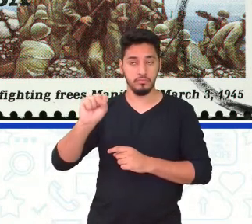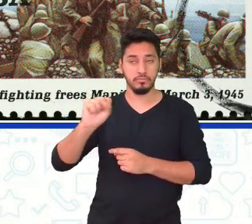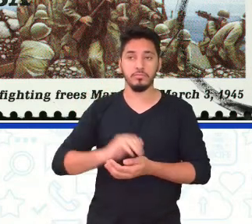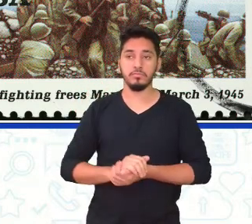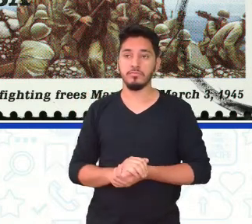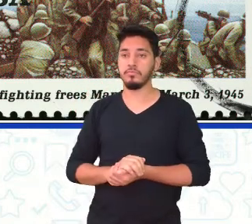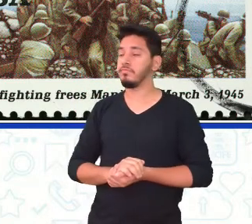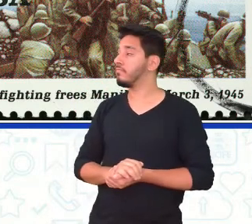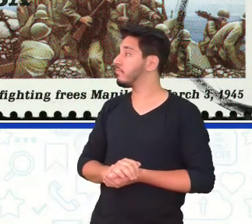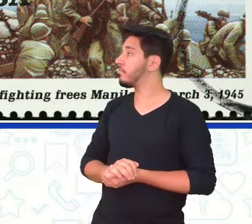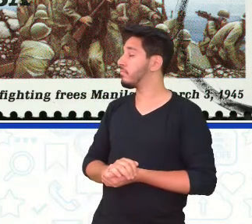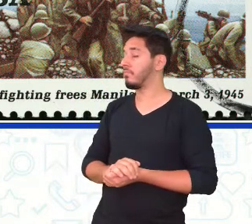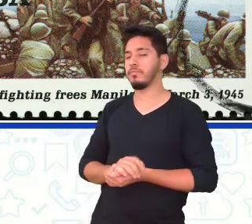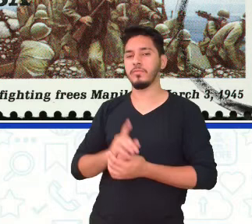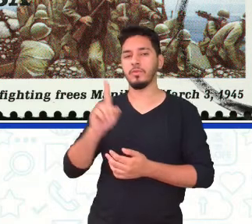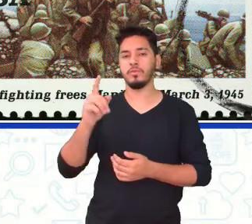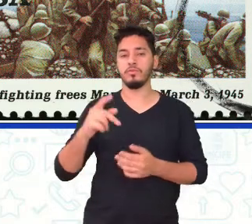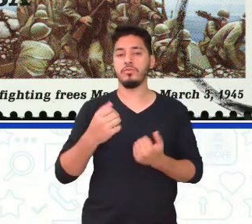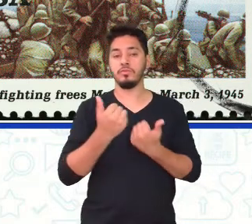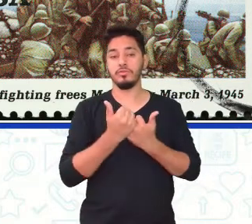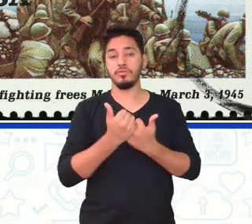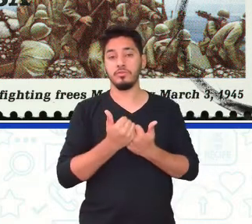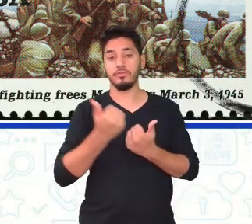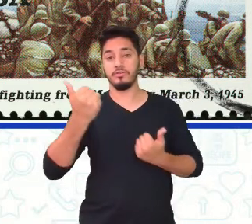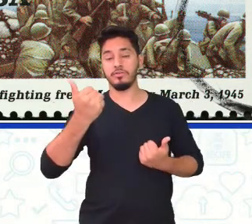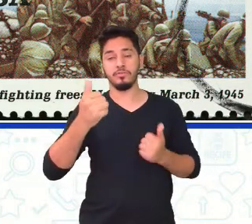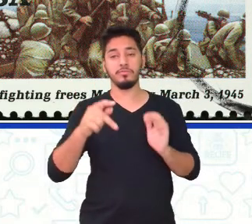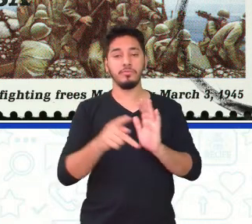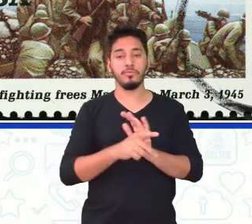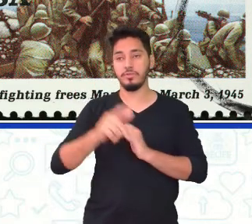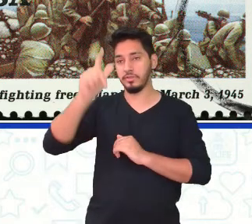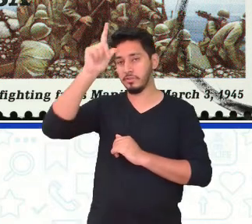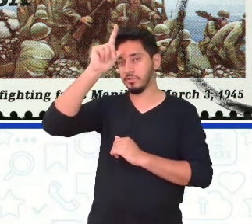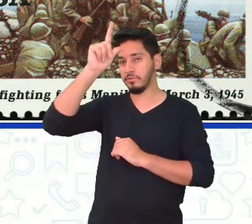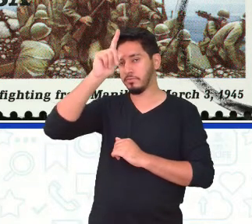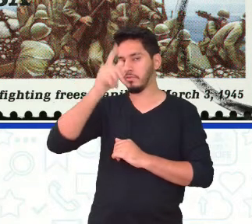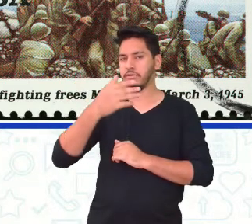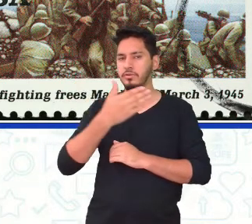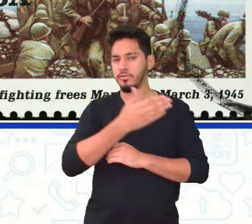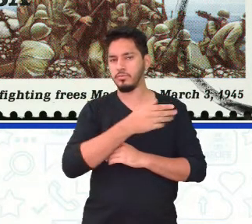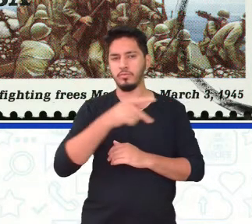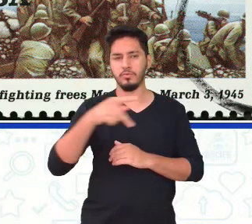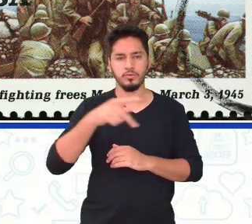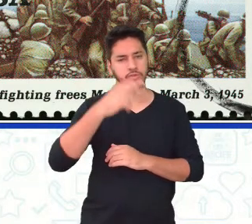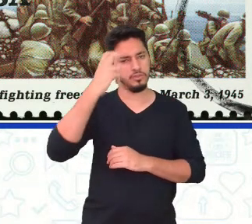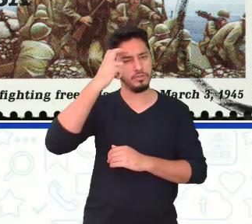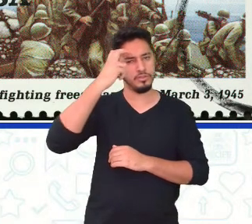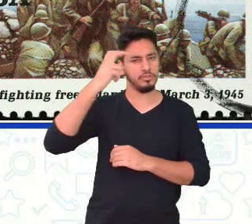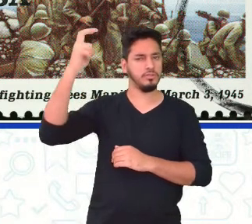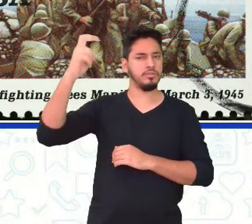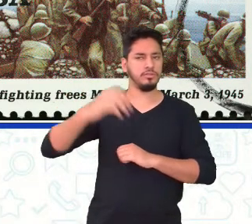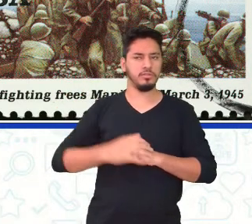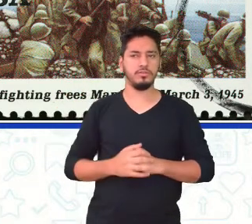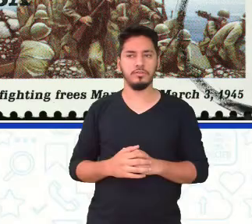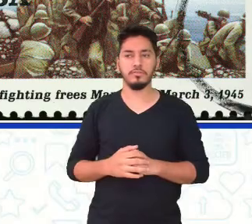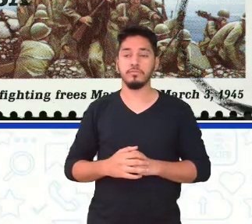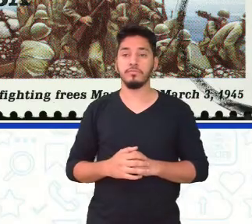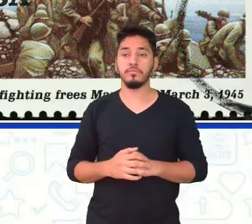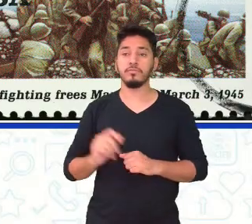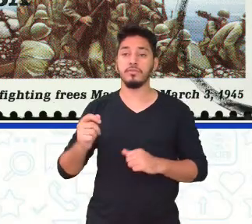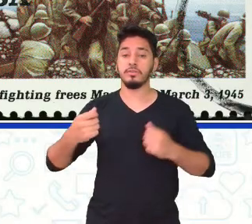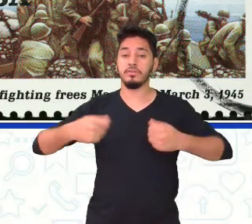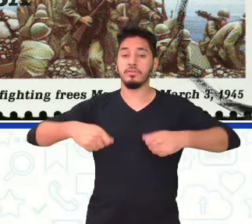nosso assessor Giorgio de alemão também, eu estou dizendo, esse cabo é muito sabido. E a necessidade,